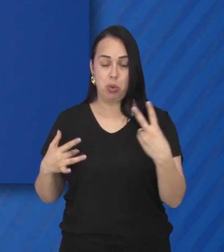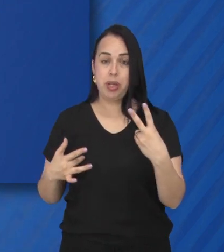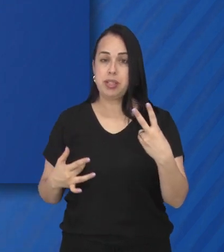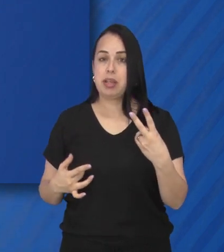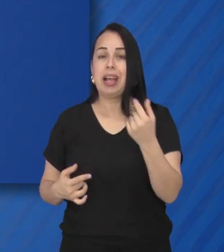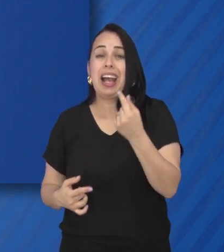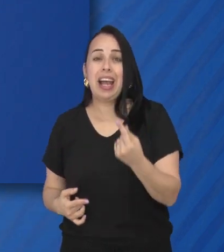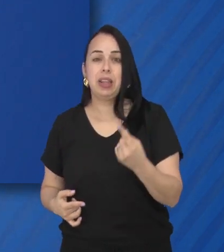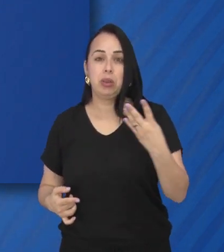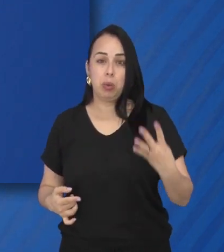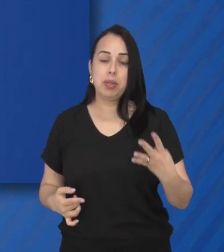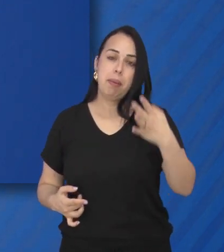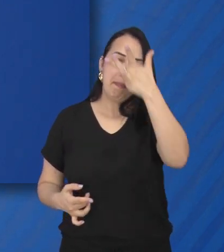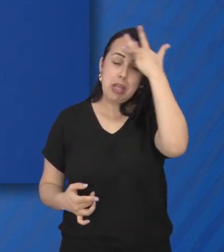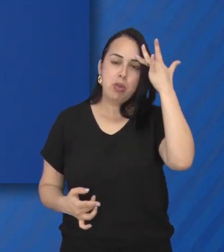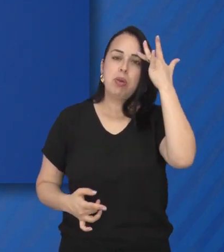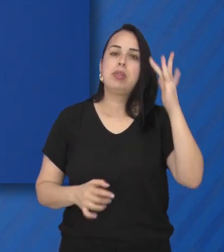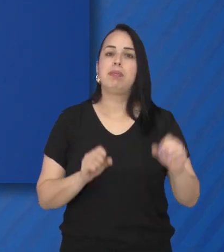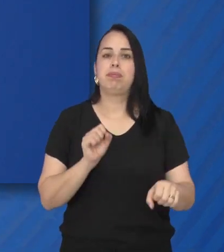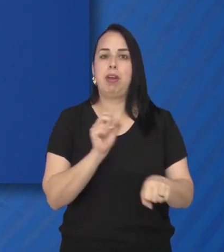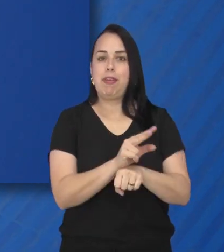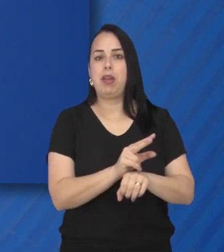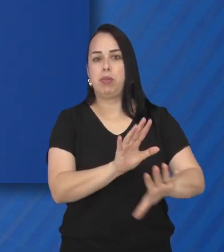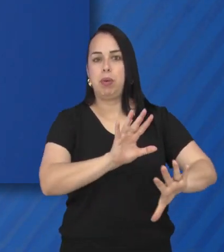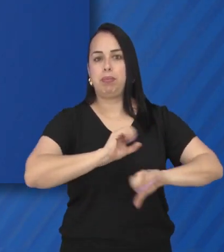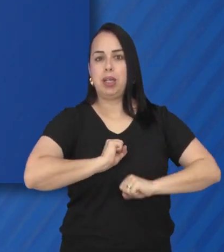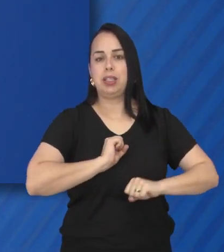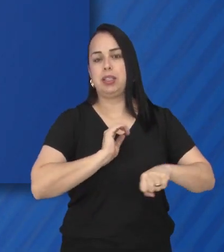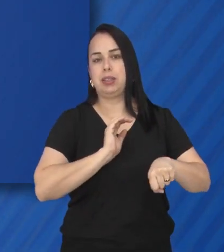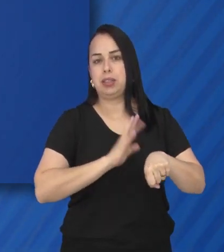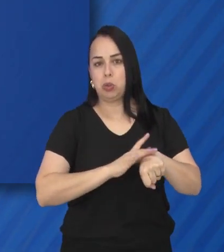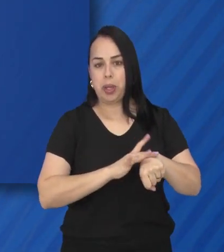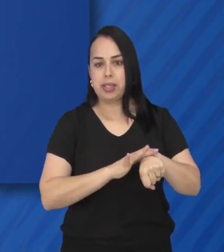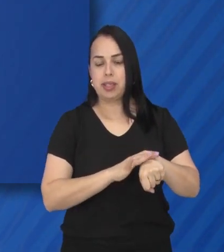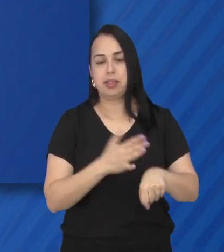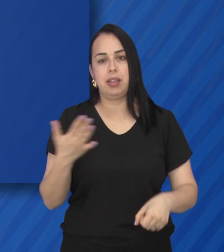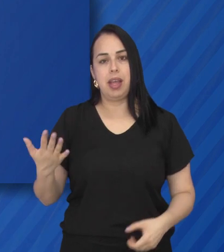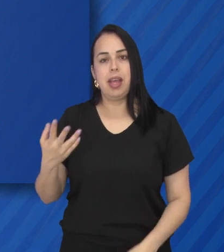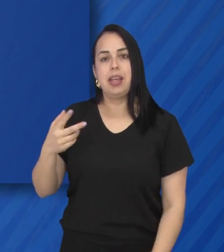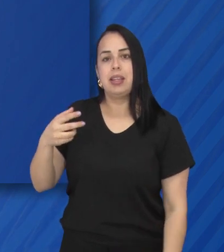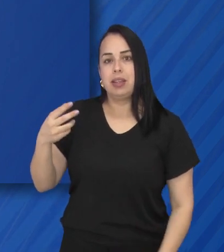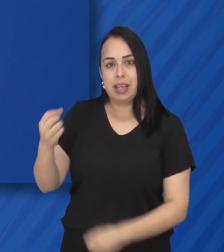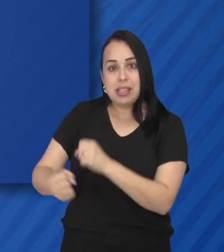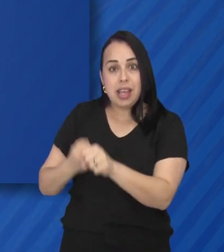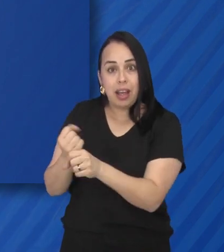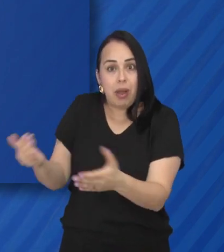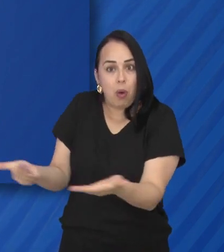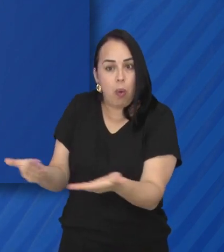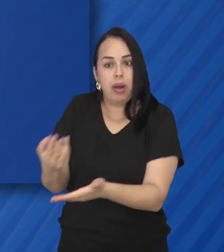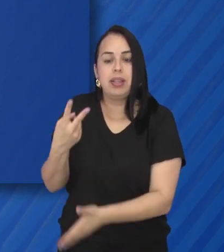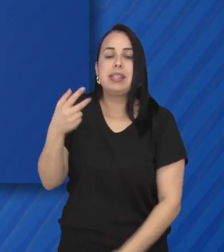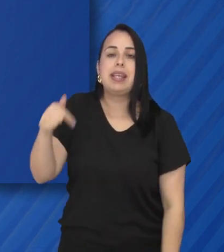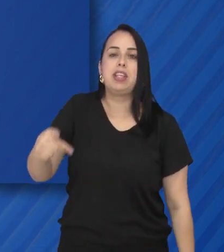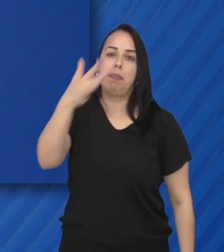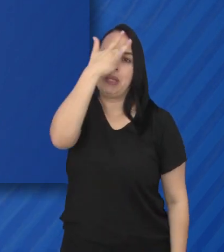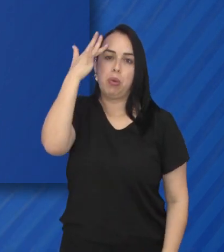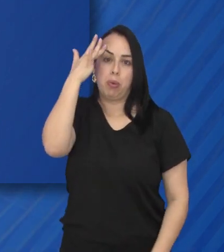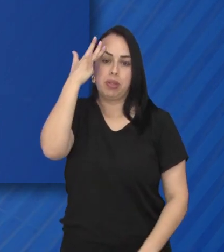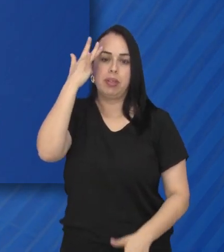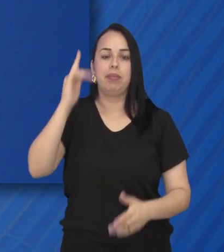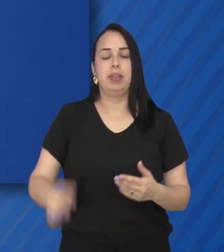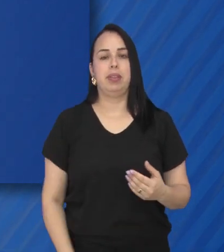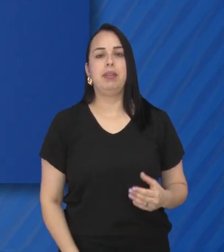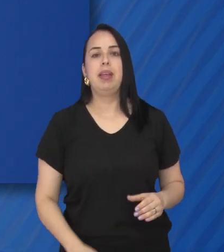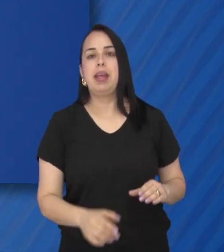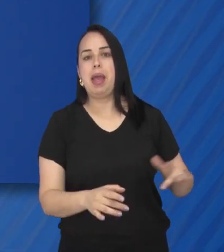14 casos de hepatite B no ano passado nesse ano até o momento são sete registros da doença